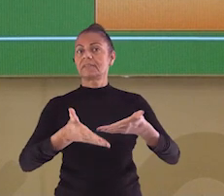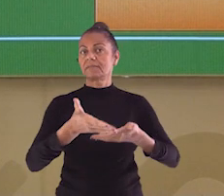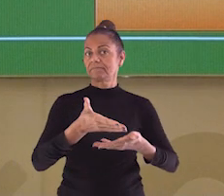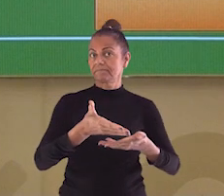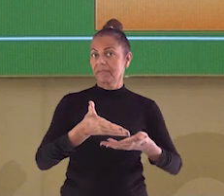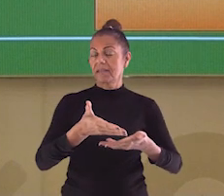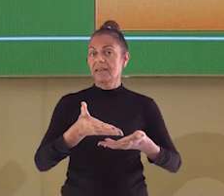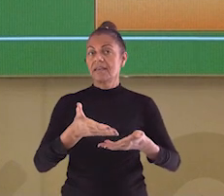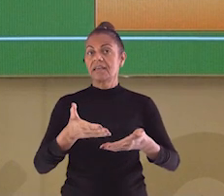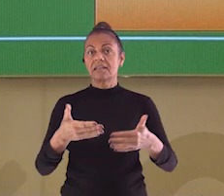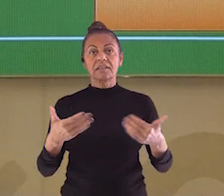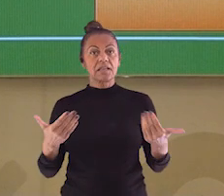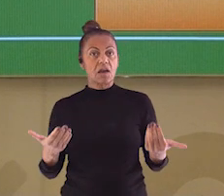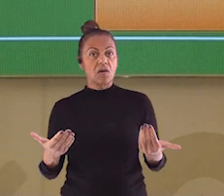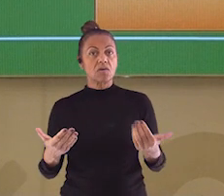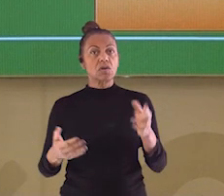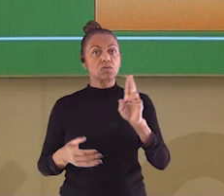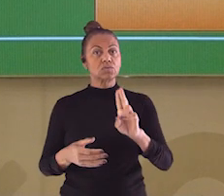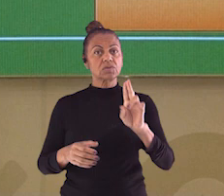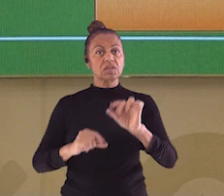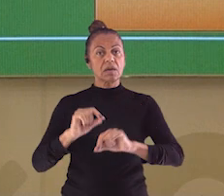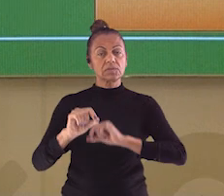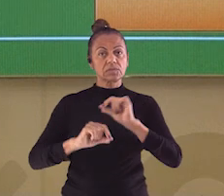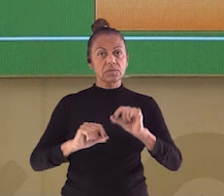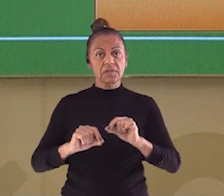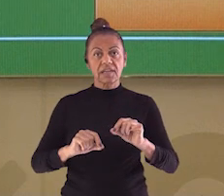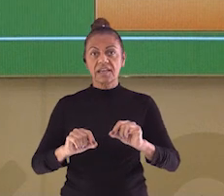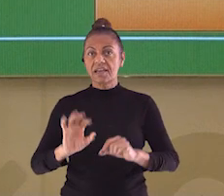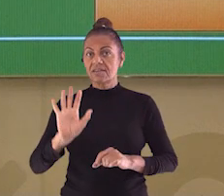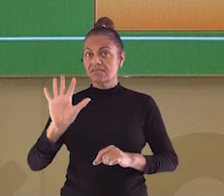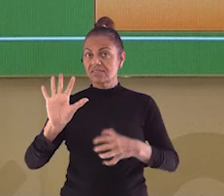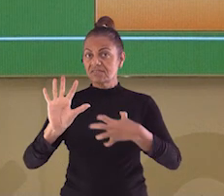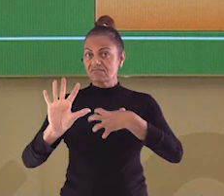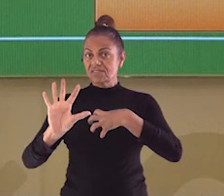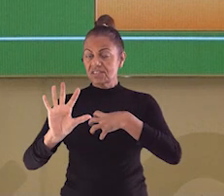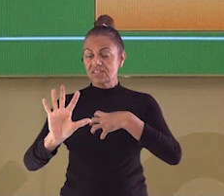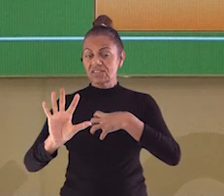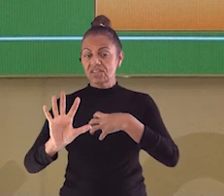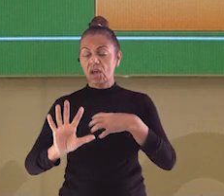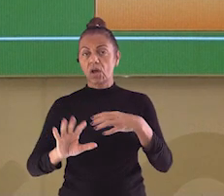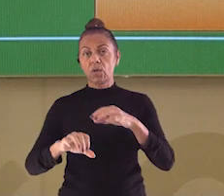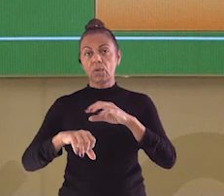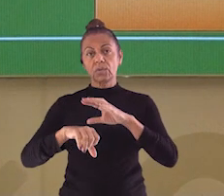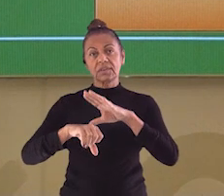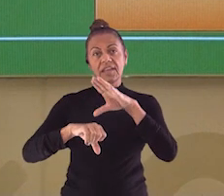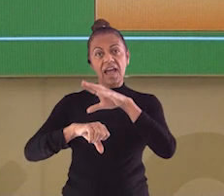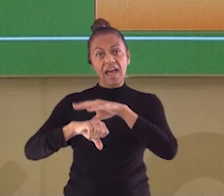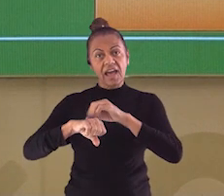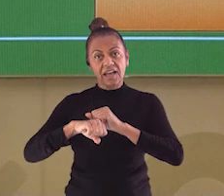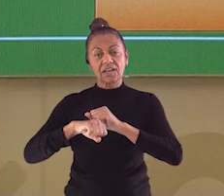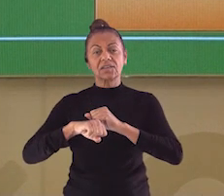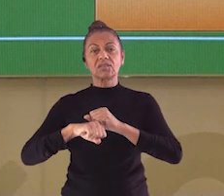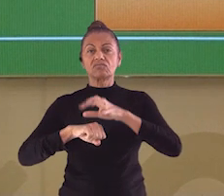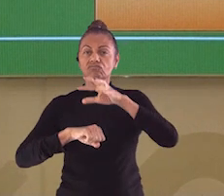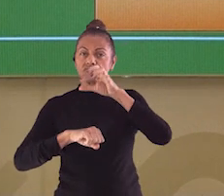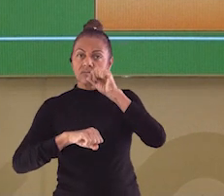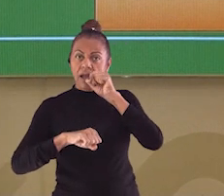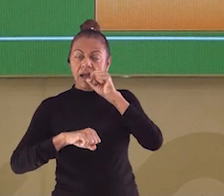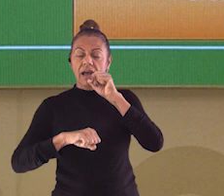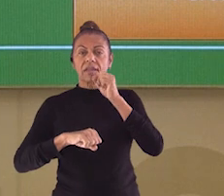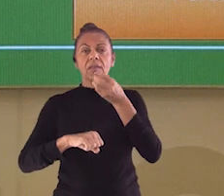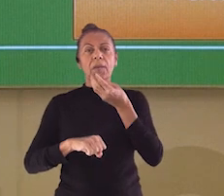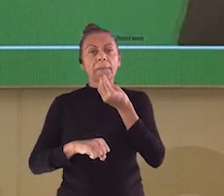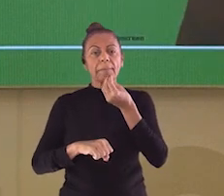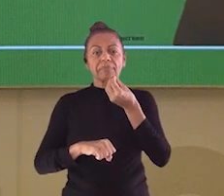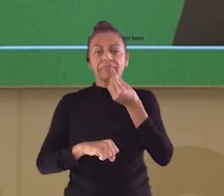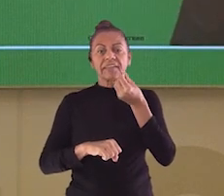nossos 5 sentidos, que são o tato, o olfato, o paladar, a audição e a visão.